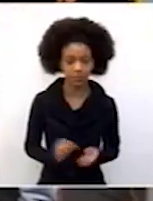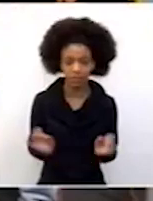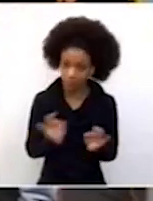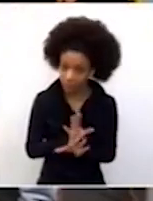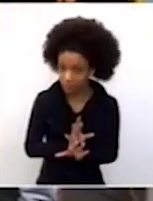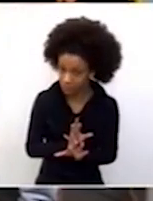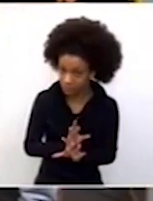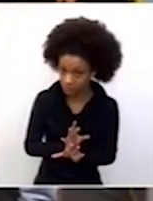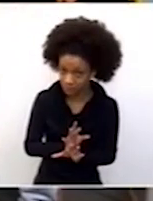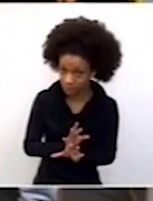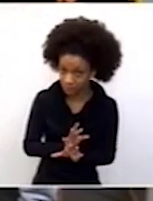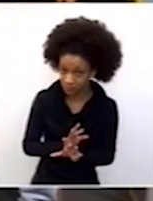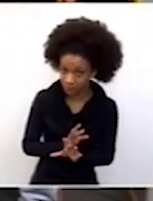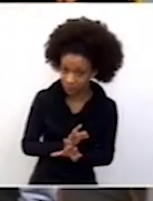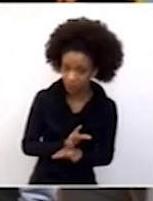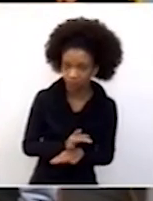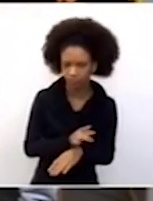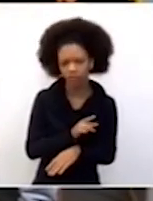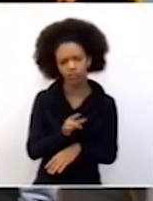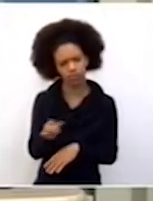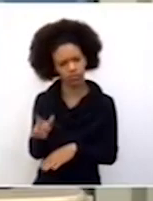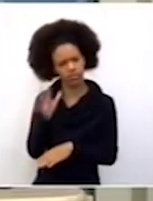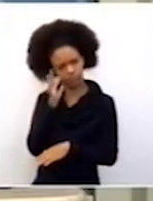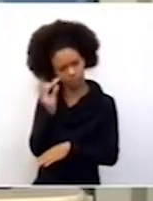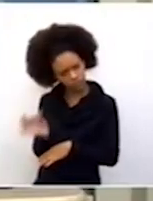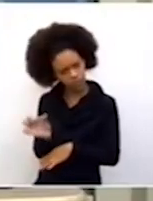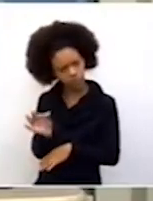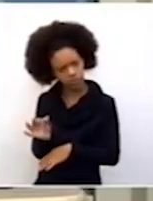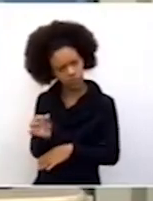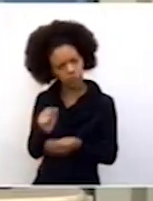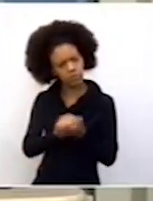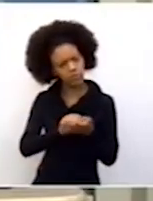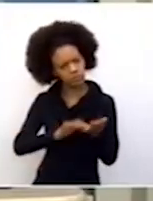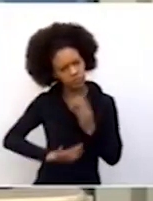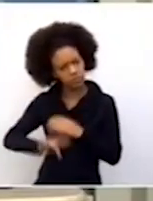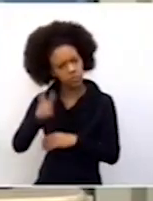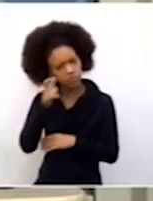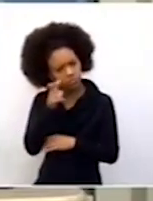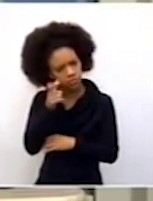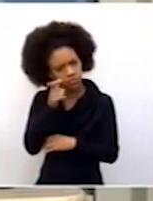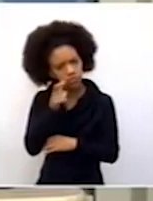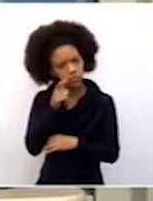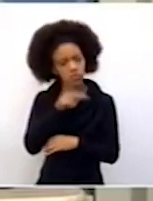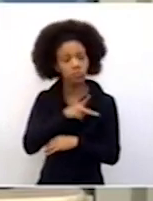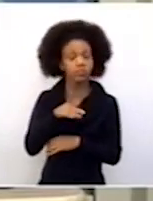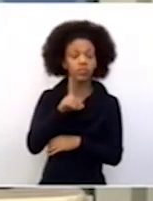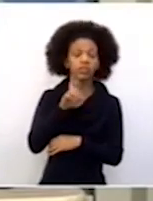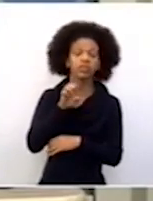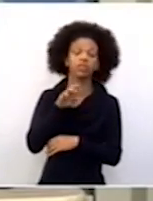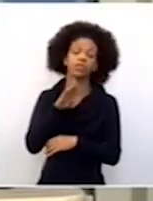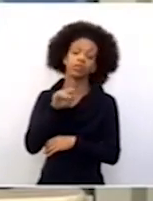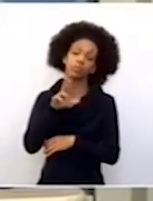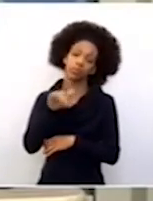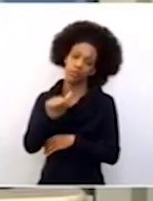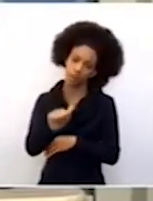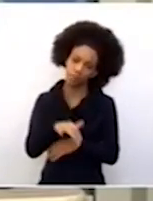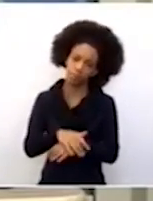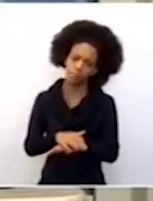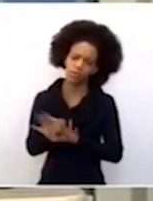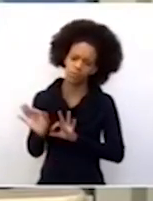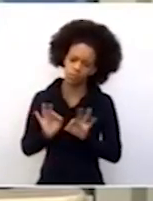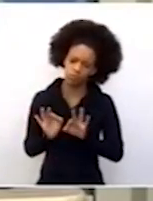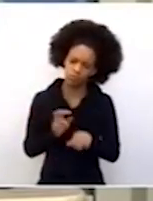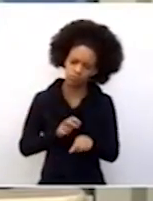Pronto. Você viu, professores, essa atividade interessante, né, com a professora Débora, né, sobre a construção do carrinho, né?